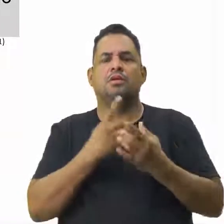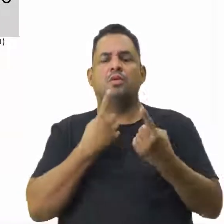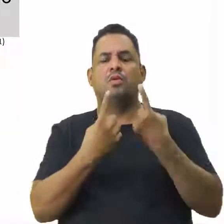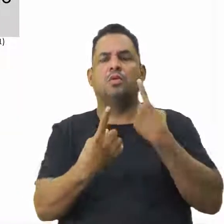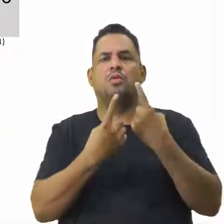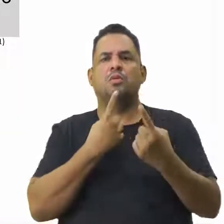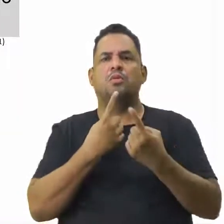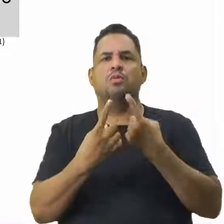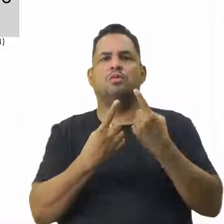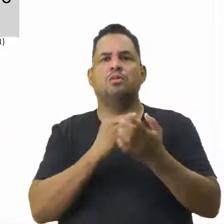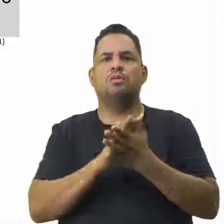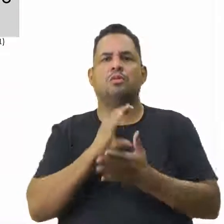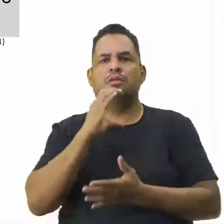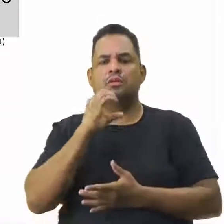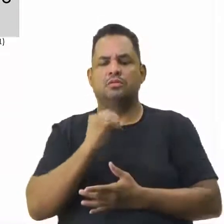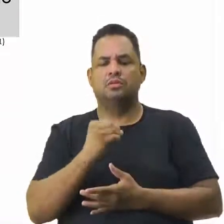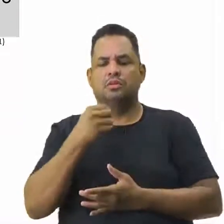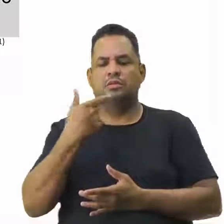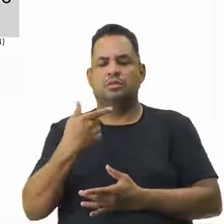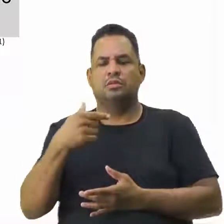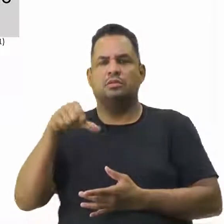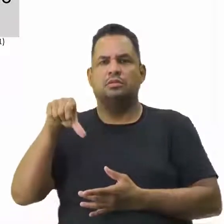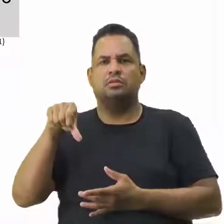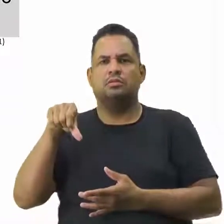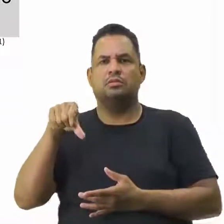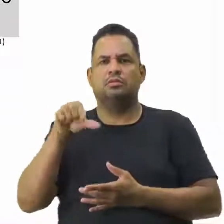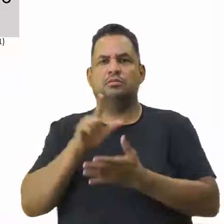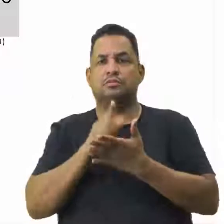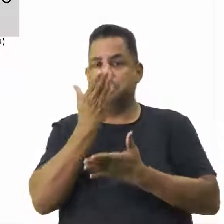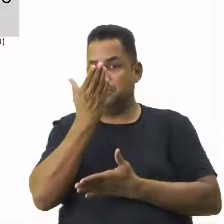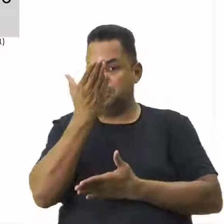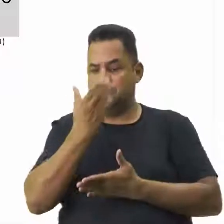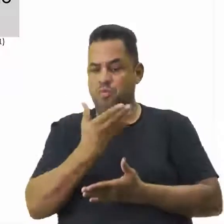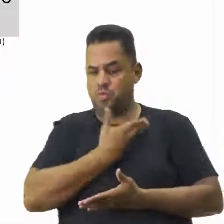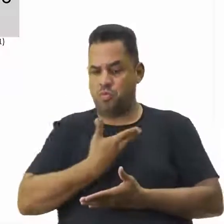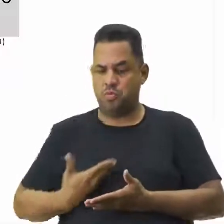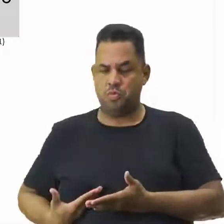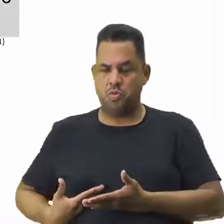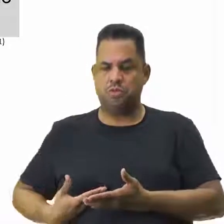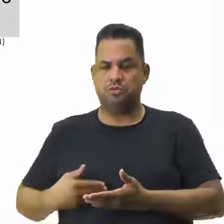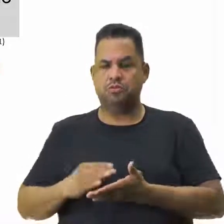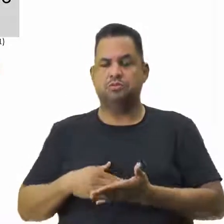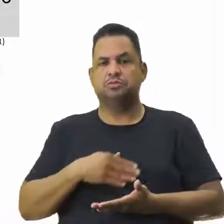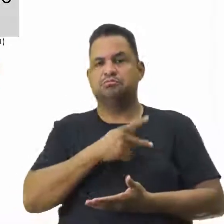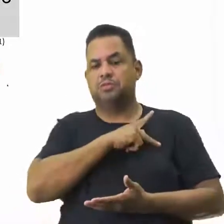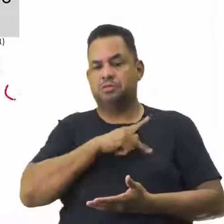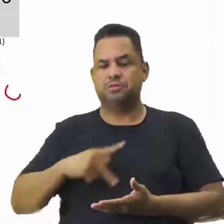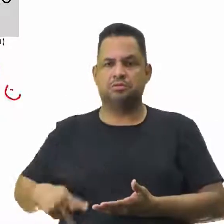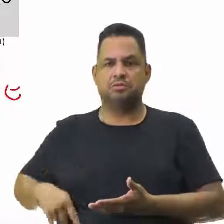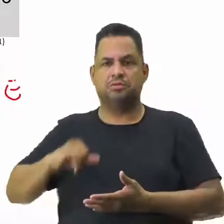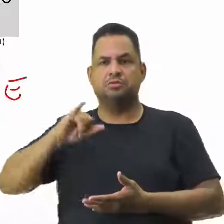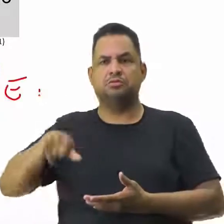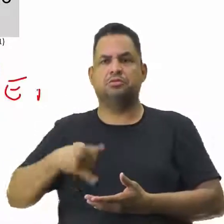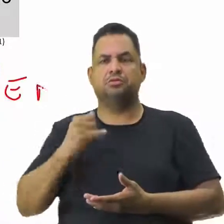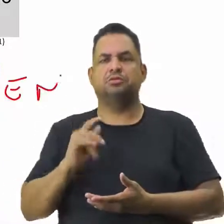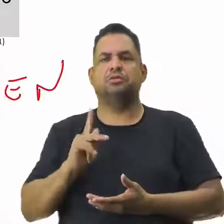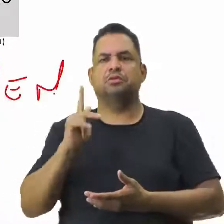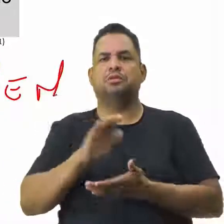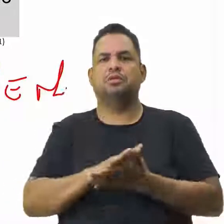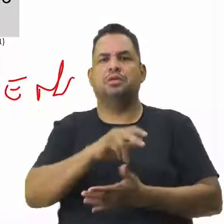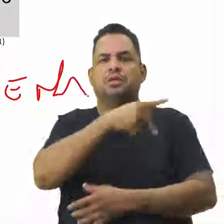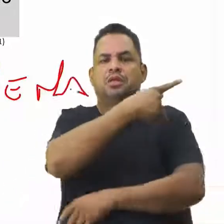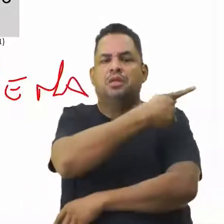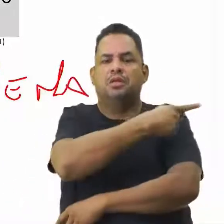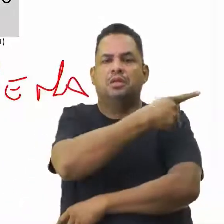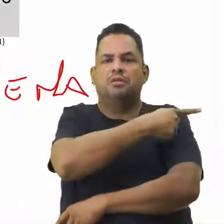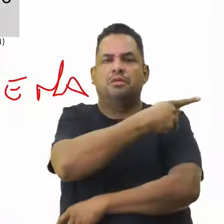029. Olha aqui o JK. Isso é lá em Vilhena. Atenção, Vilhena. Vilhena. Ok, nessa época não tinha